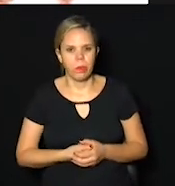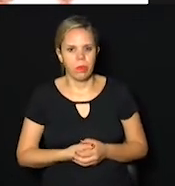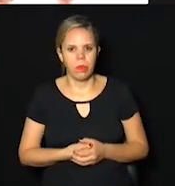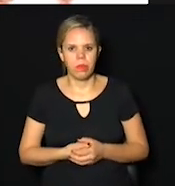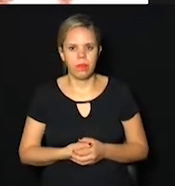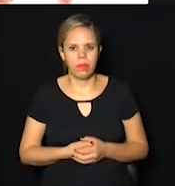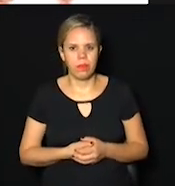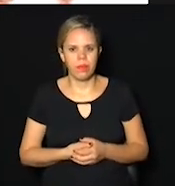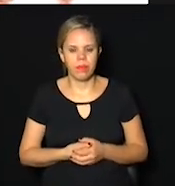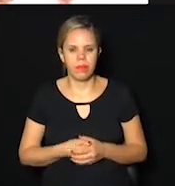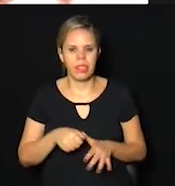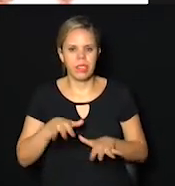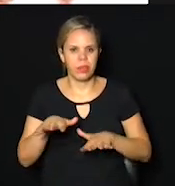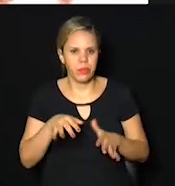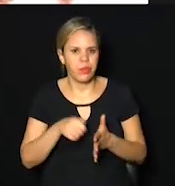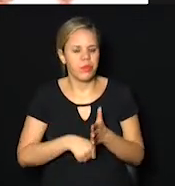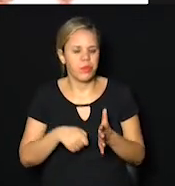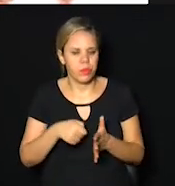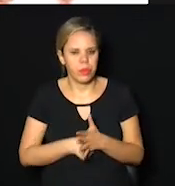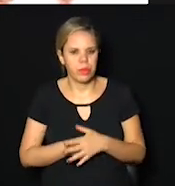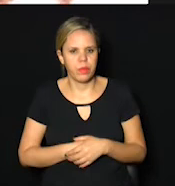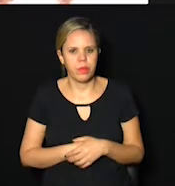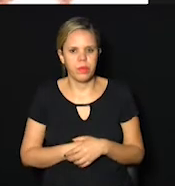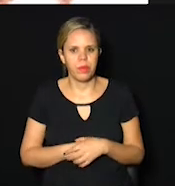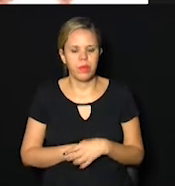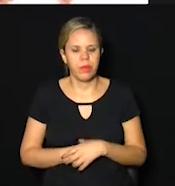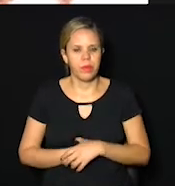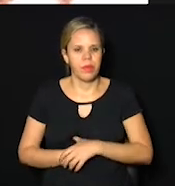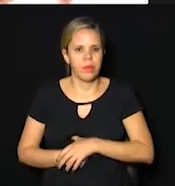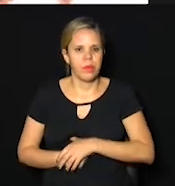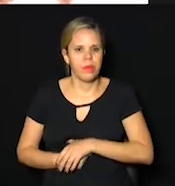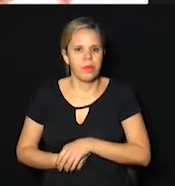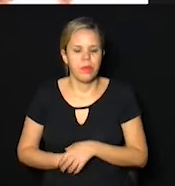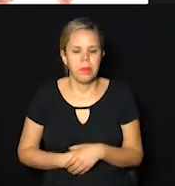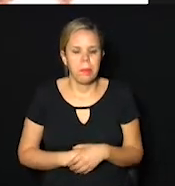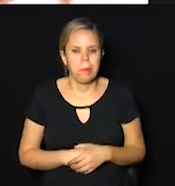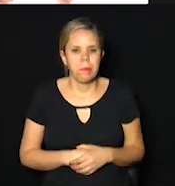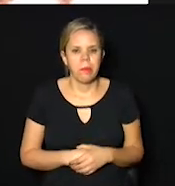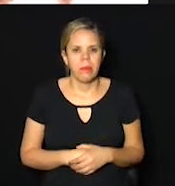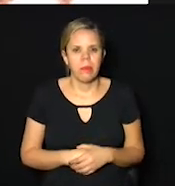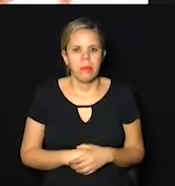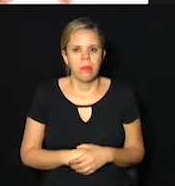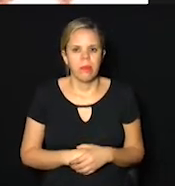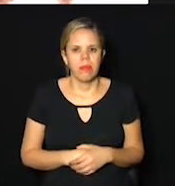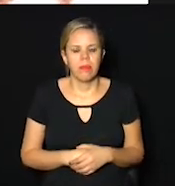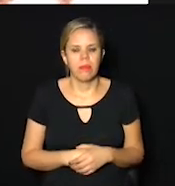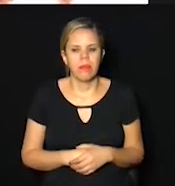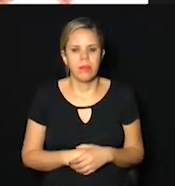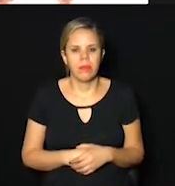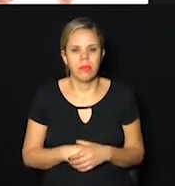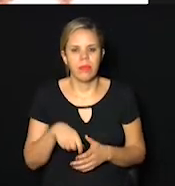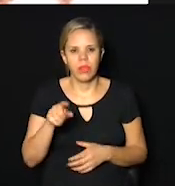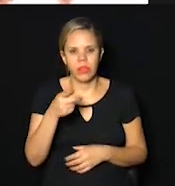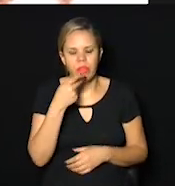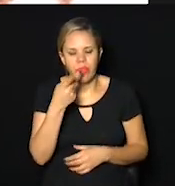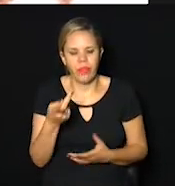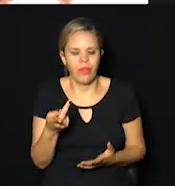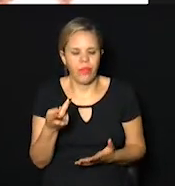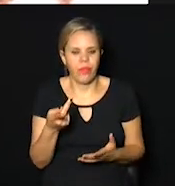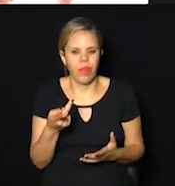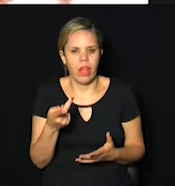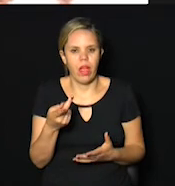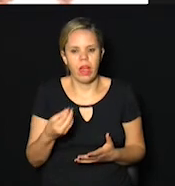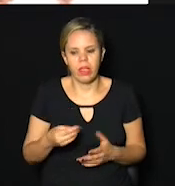leva a se movimentarem, né? Então, quando você fala do ambiente em que